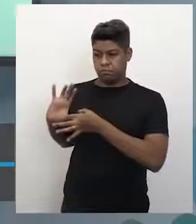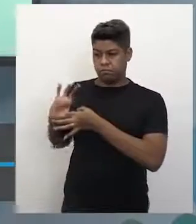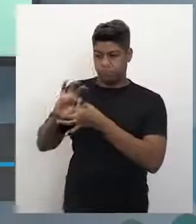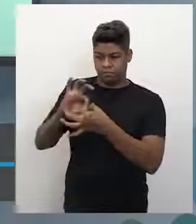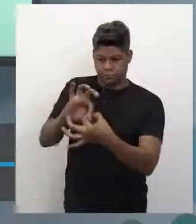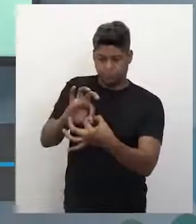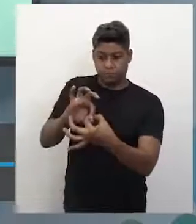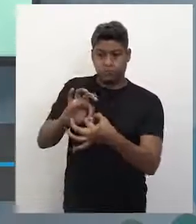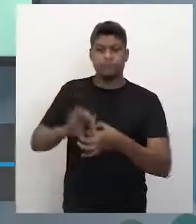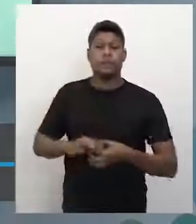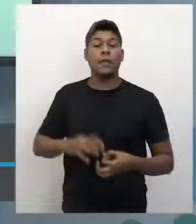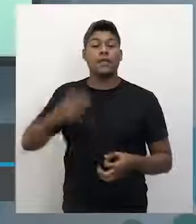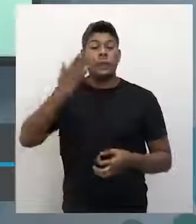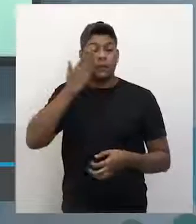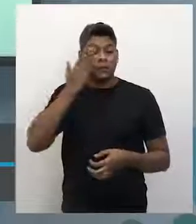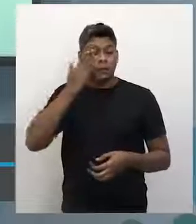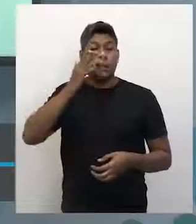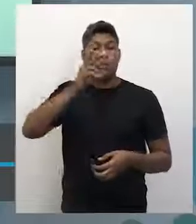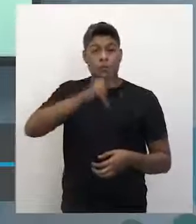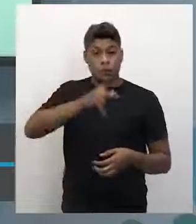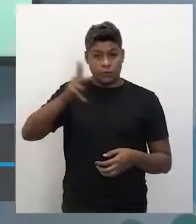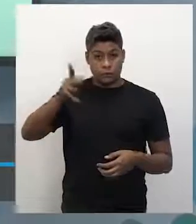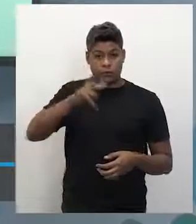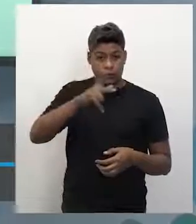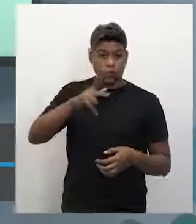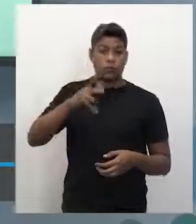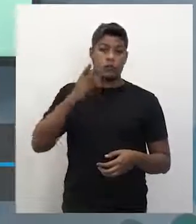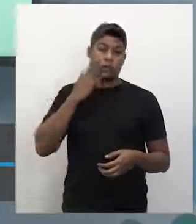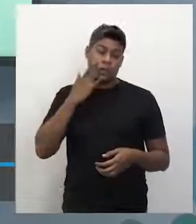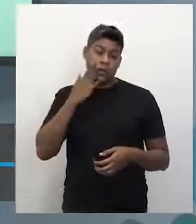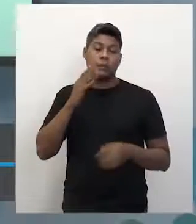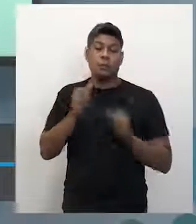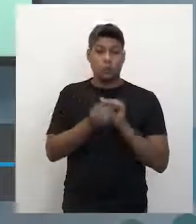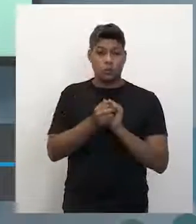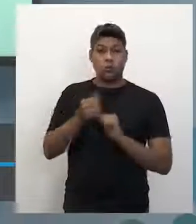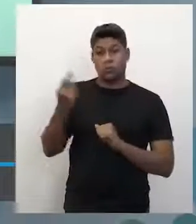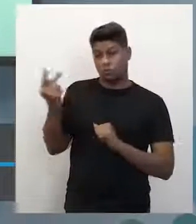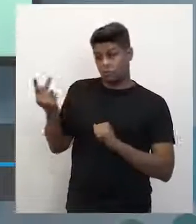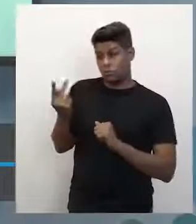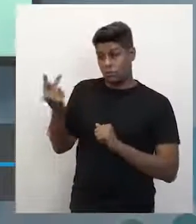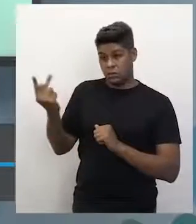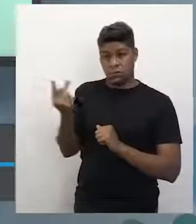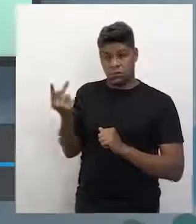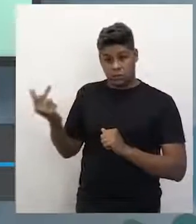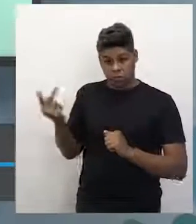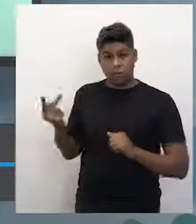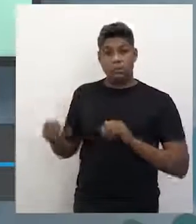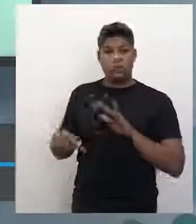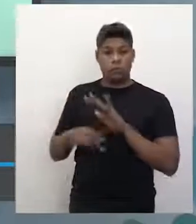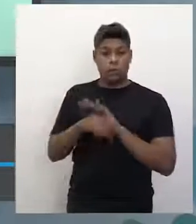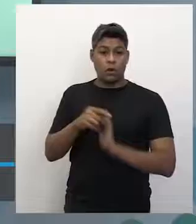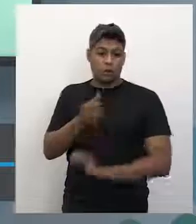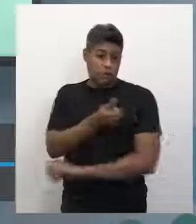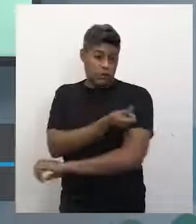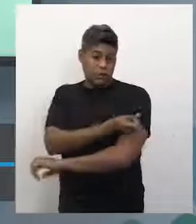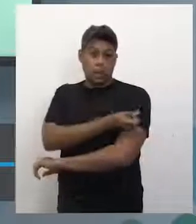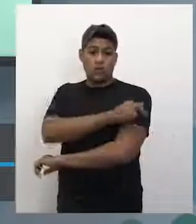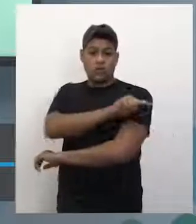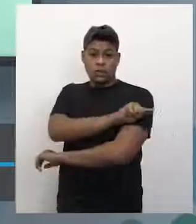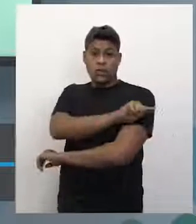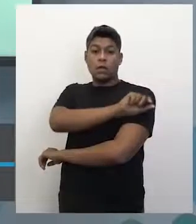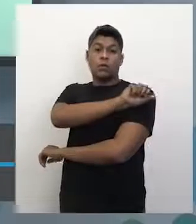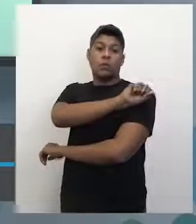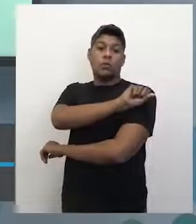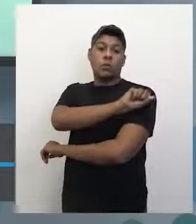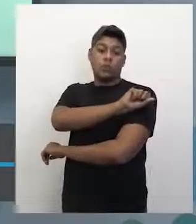consecutivamente. Eu sei que o professor, que é o meu caso e do professor Anderson, nós somos os únicos para o sexto, para o sétimo, para o oitavo e para o